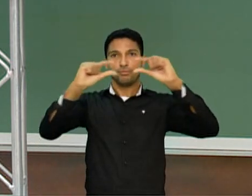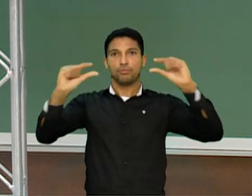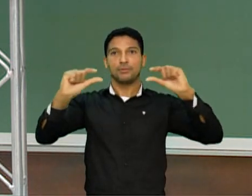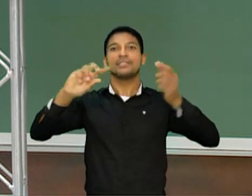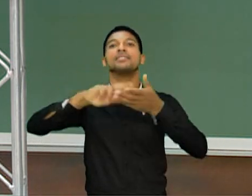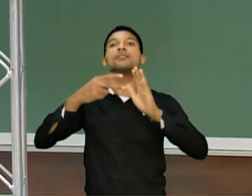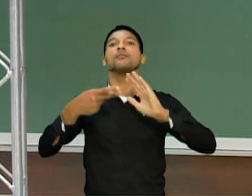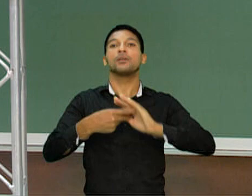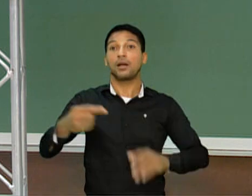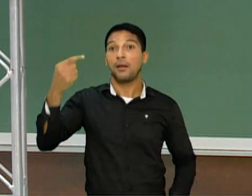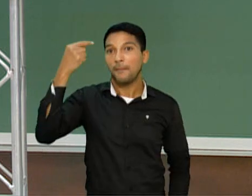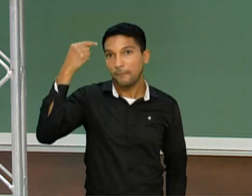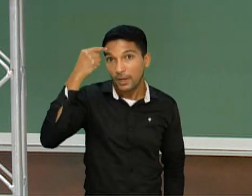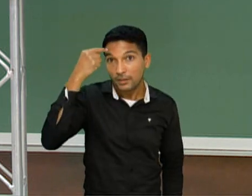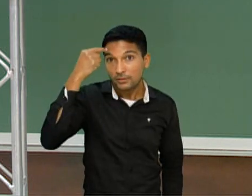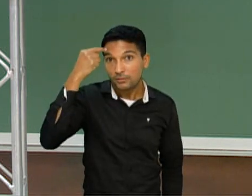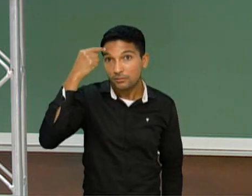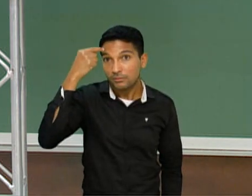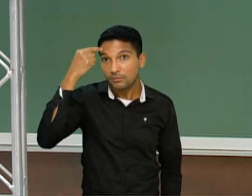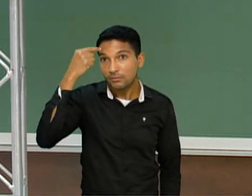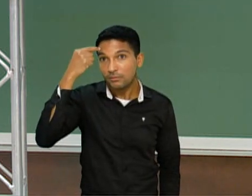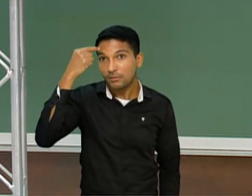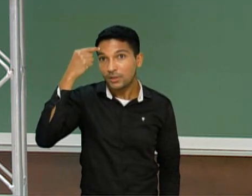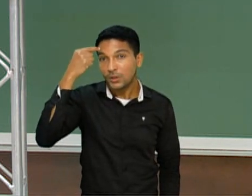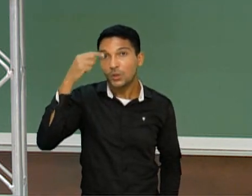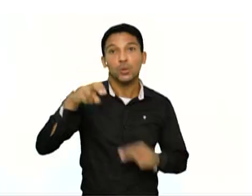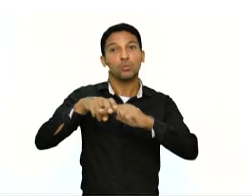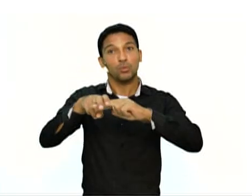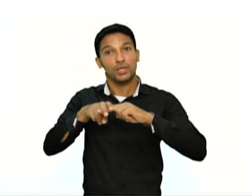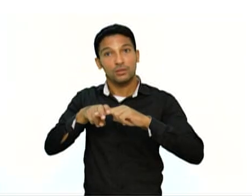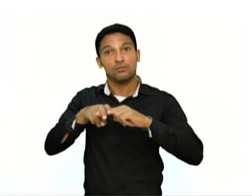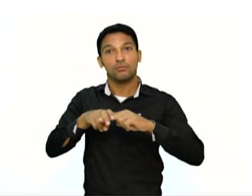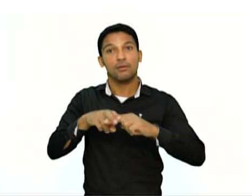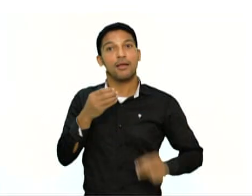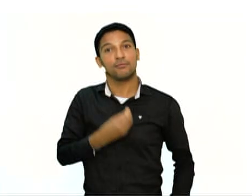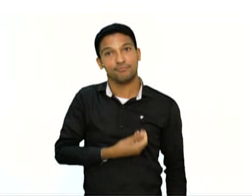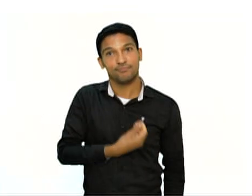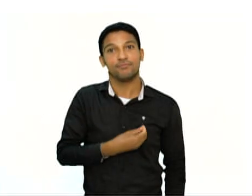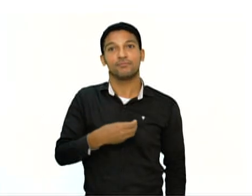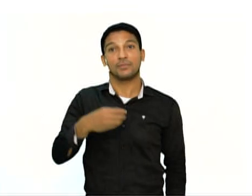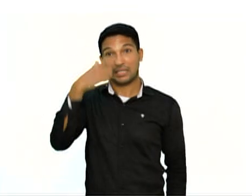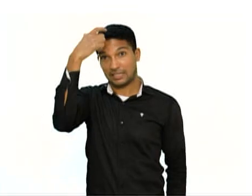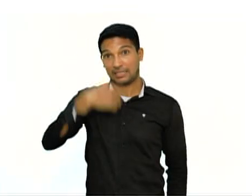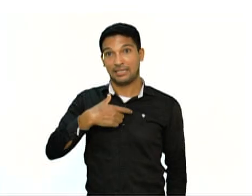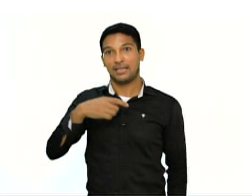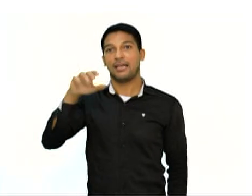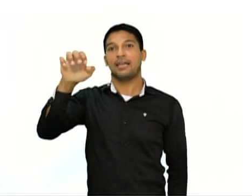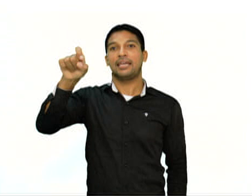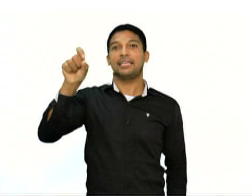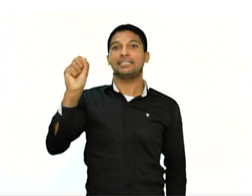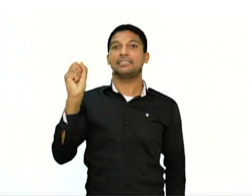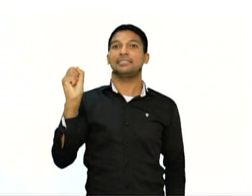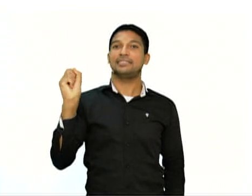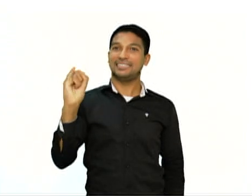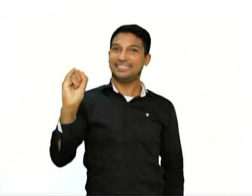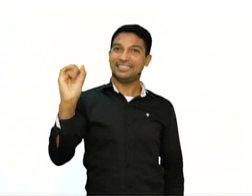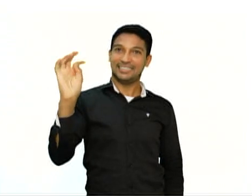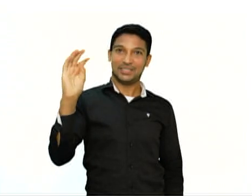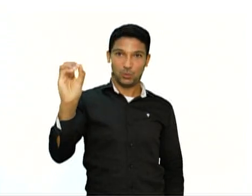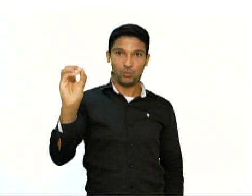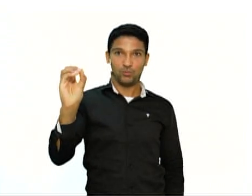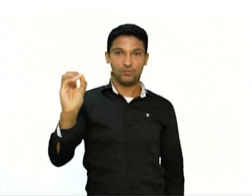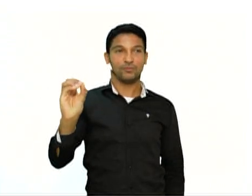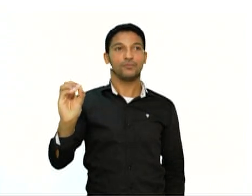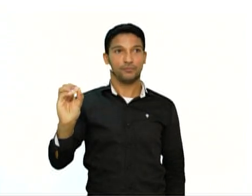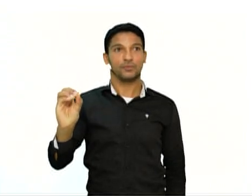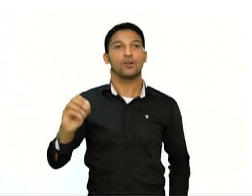Você já deve ter ouvido isso aí em algum lugar. Se não ouviu, lembre-se dessa palavrinha aqui, ó. Essa palavrinha,